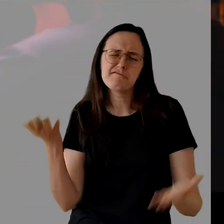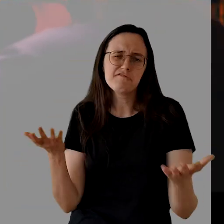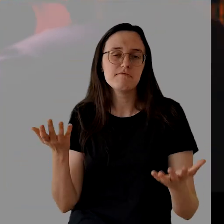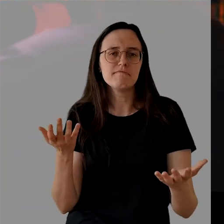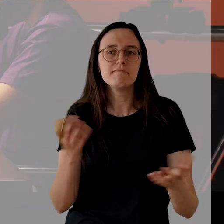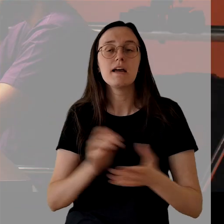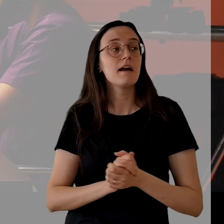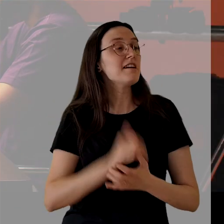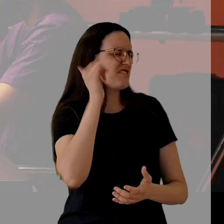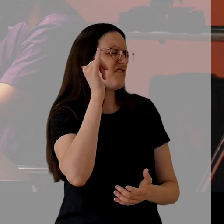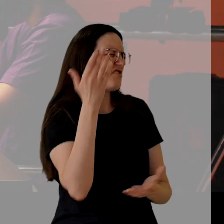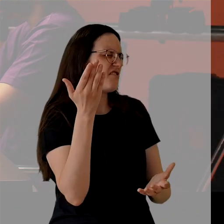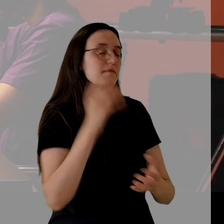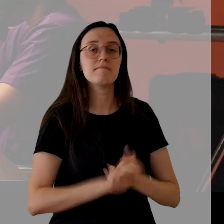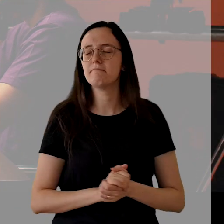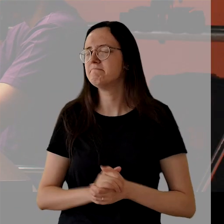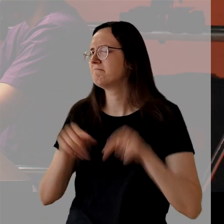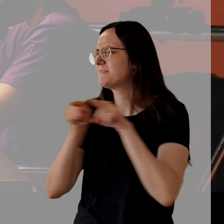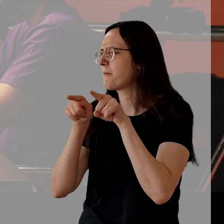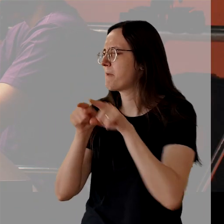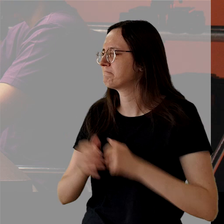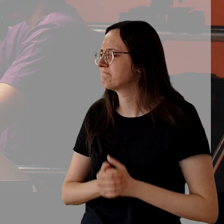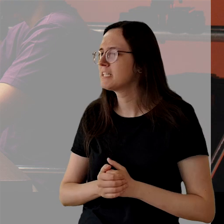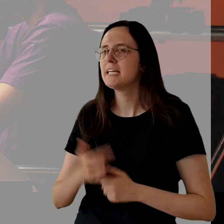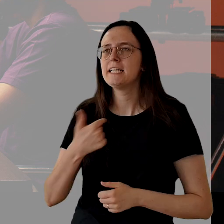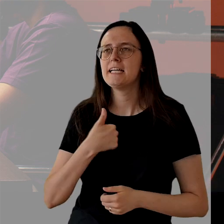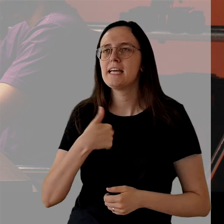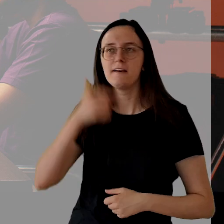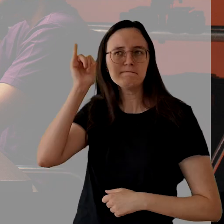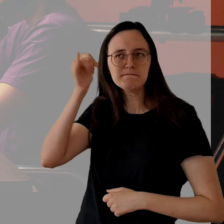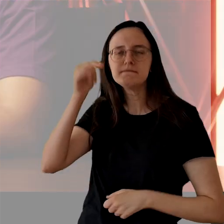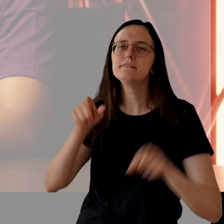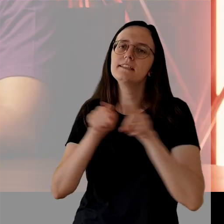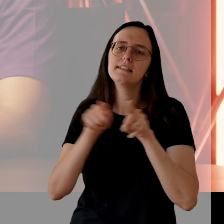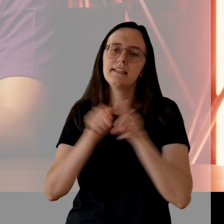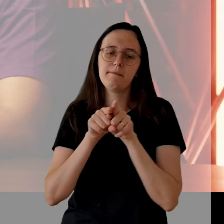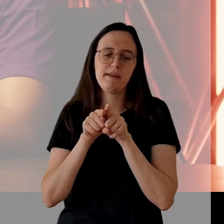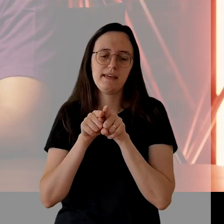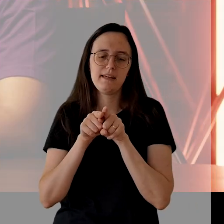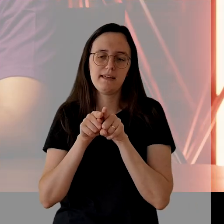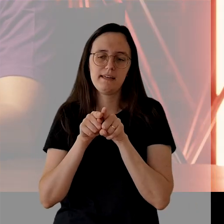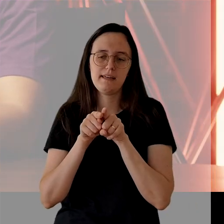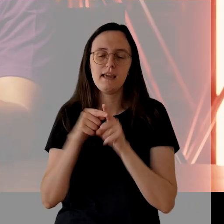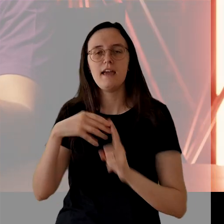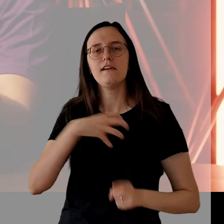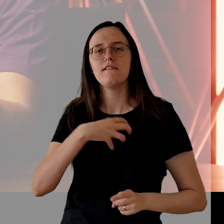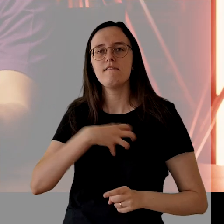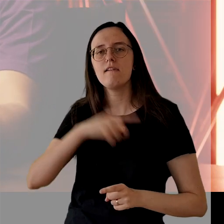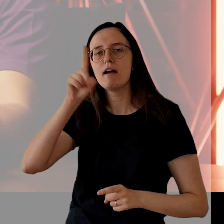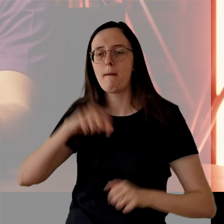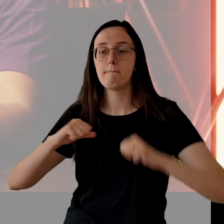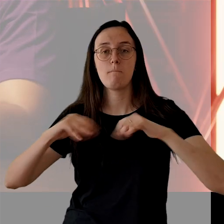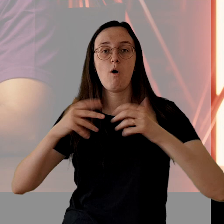Também. Tanto narrativa, eu diria, quanto uma forma de interpretar os